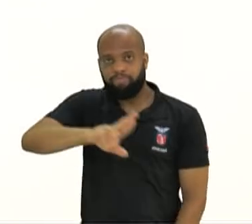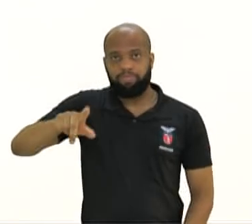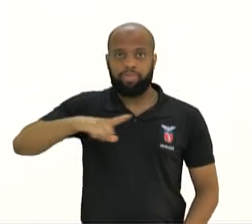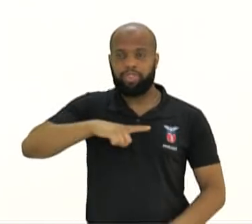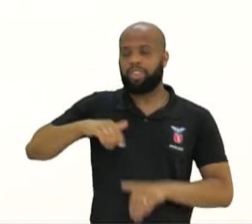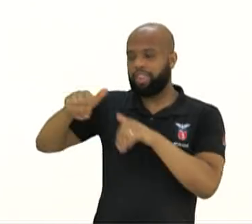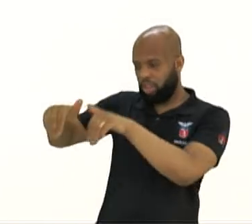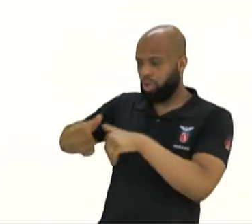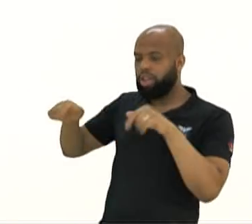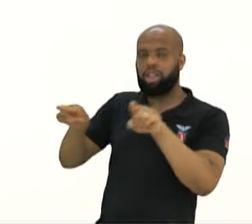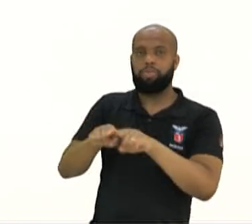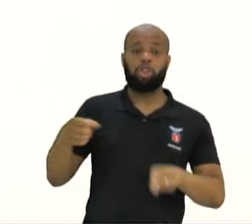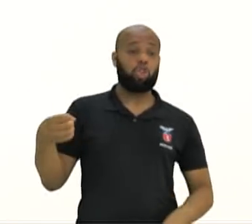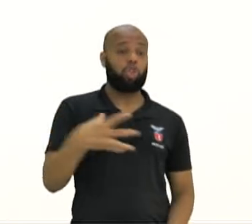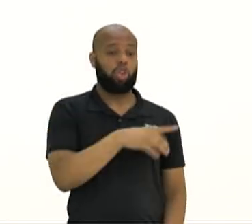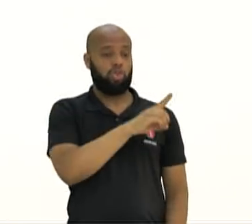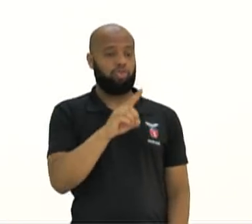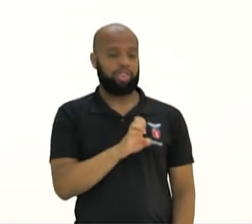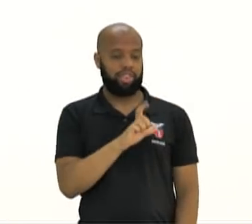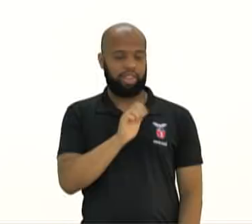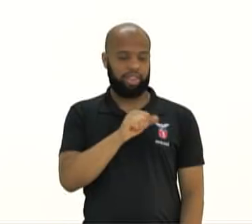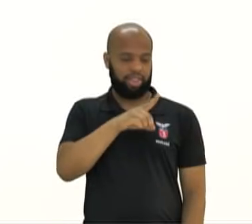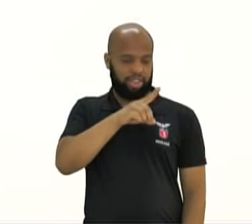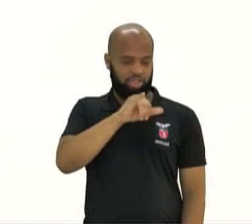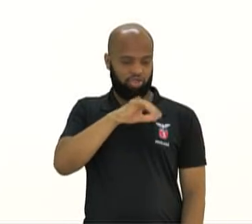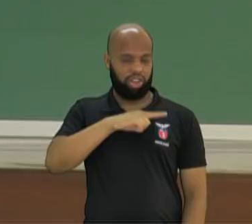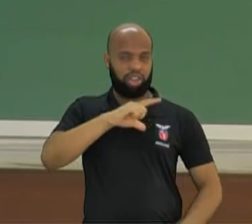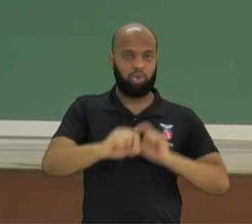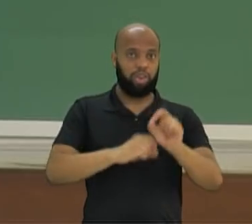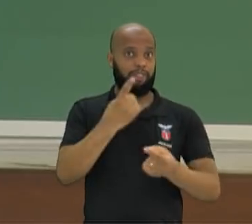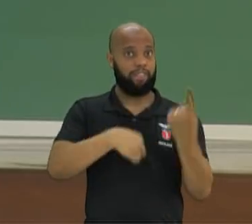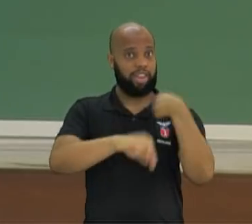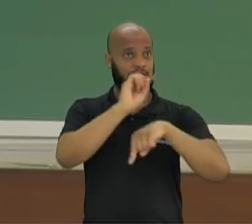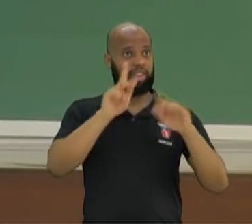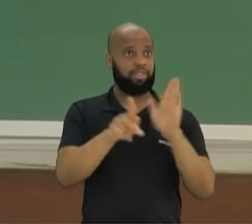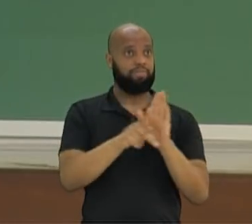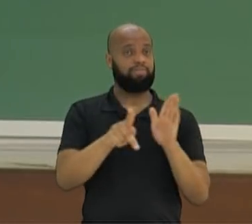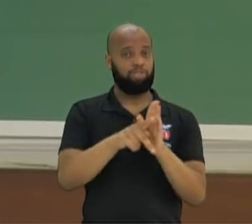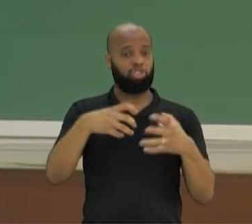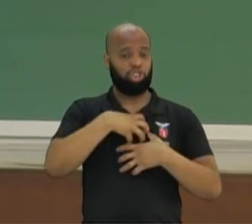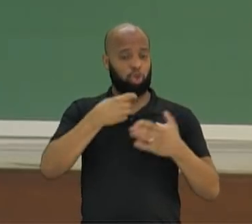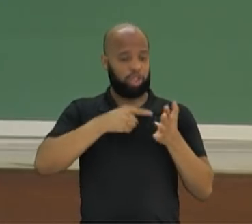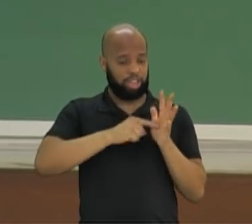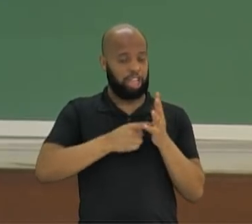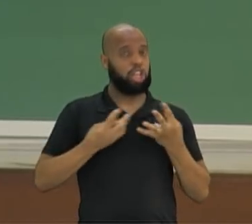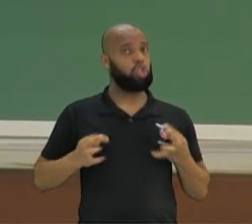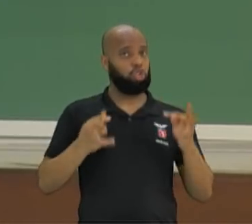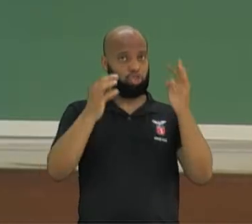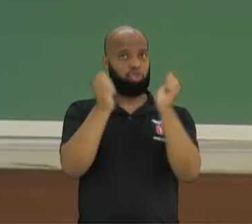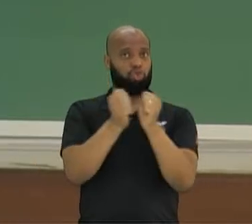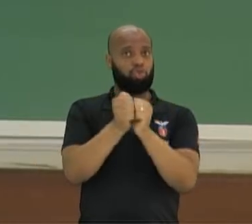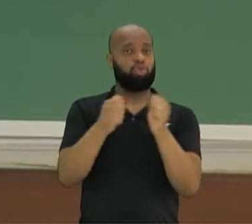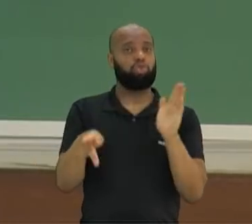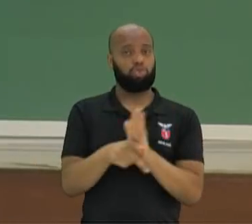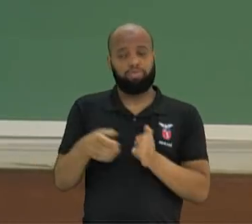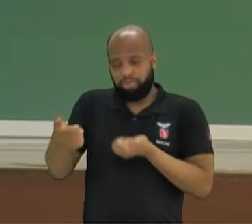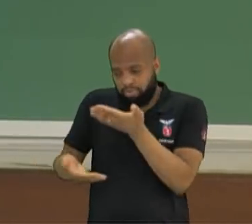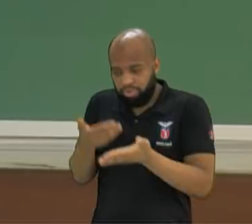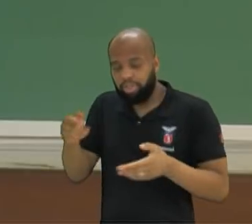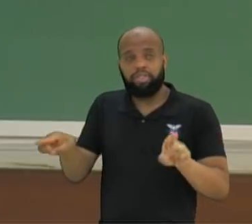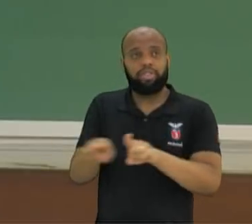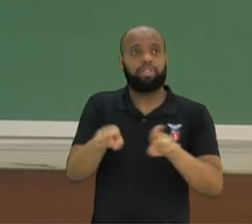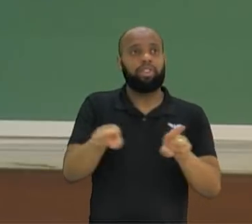essa agropecuária avançada, toda mecanizada e, como consequência, um grande parque